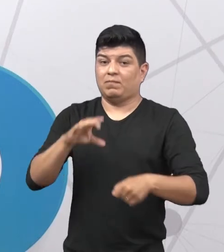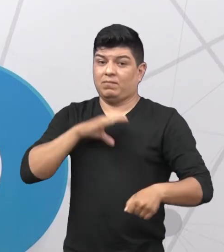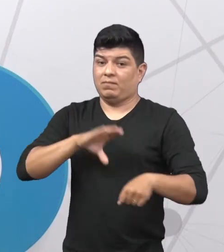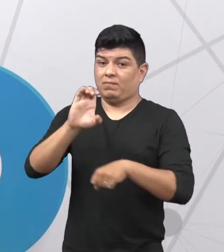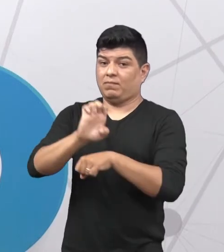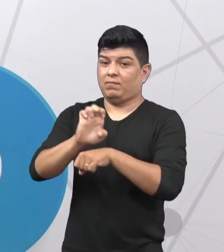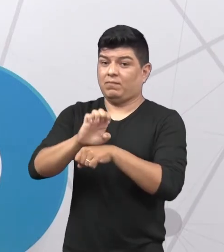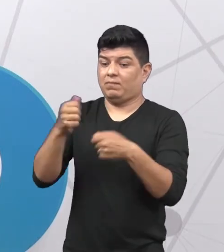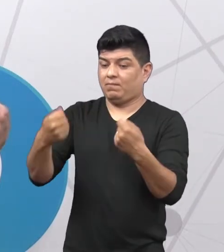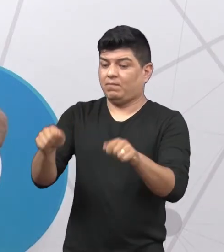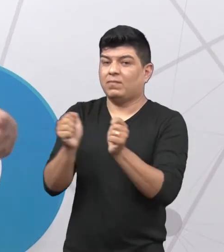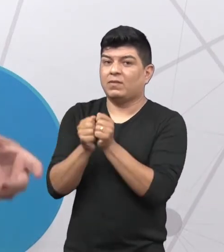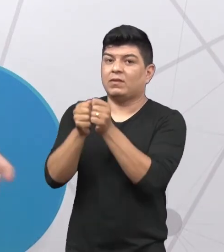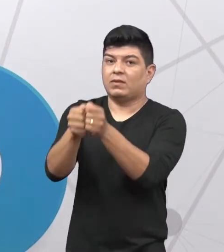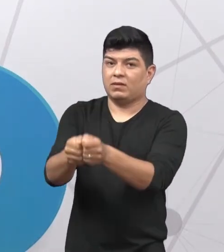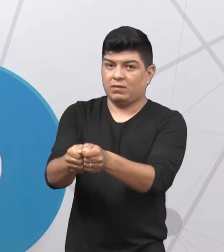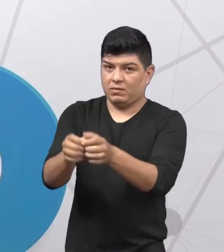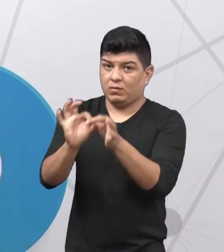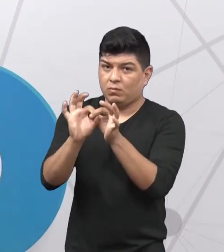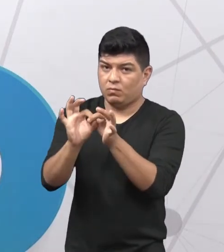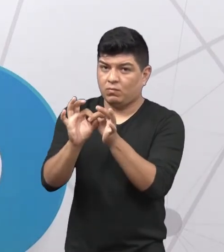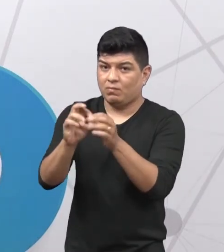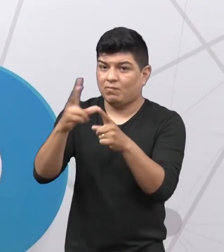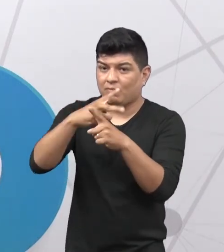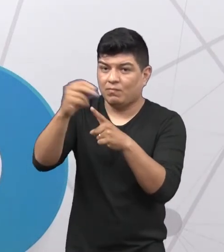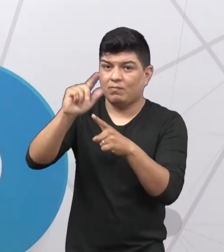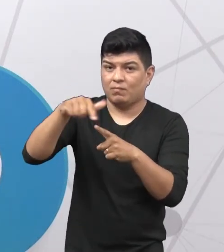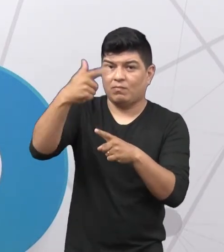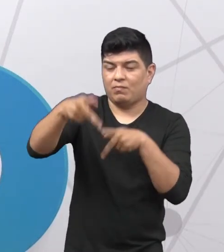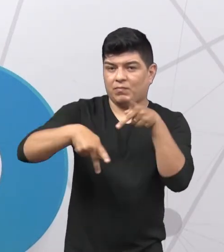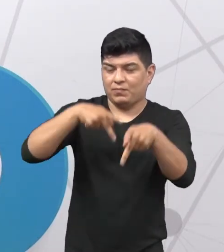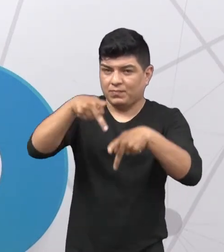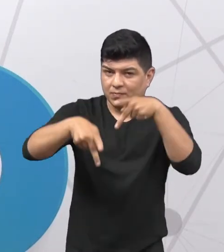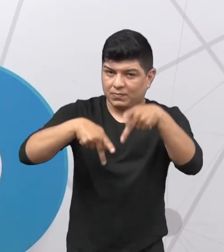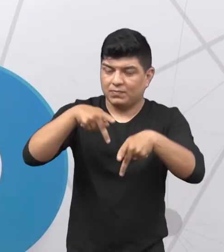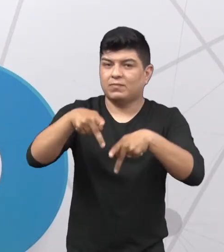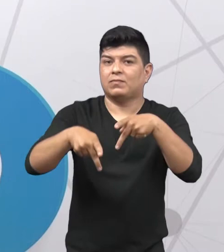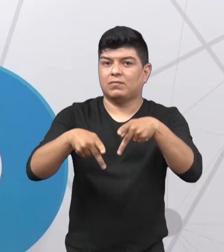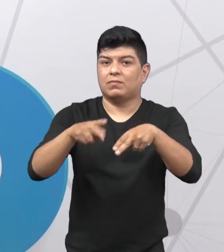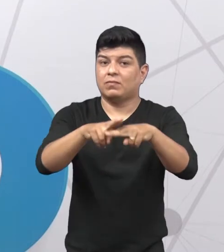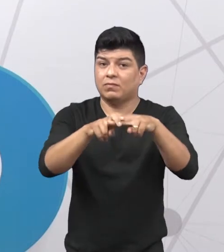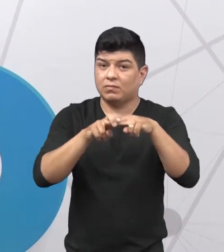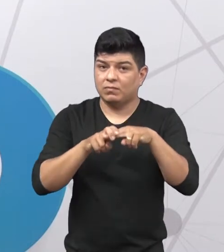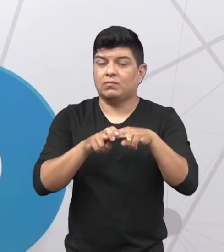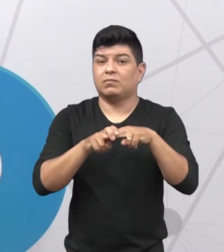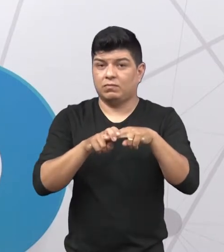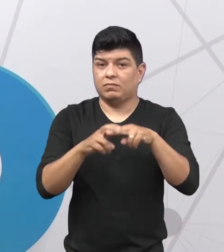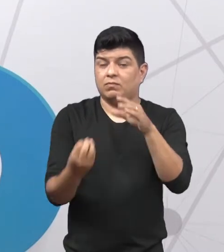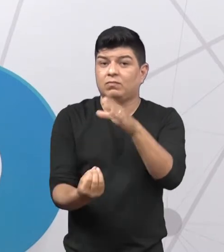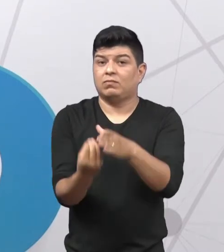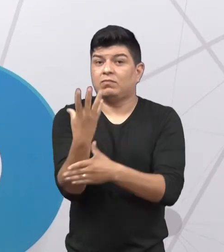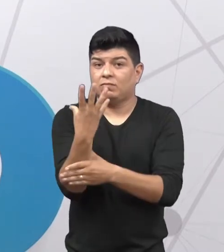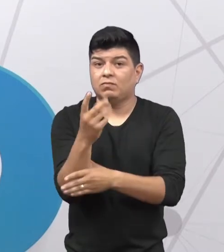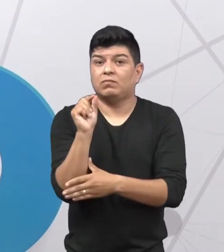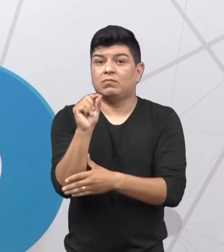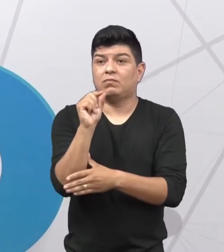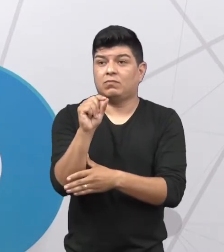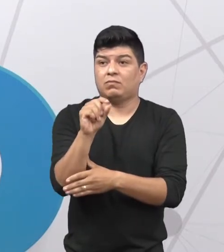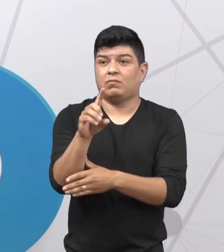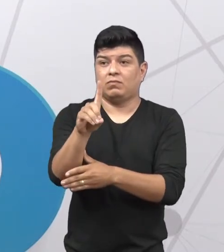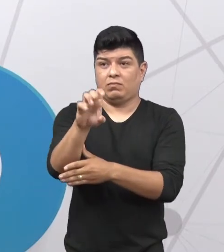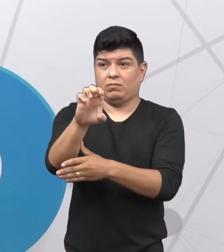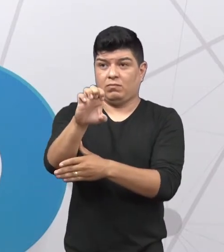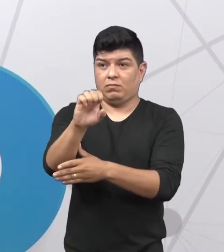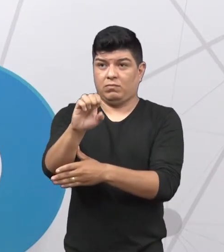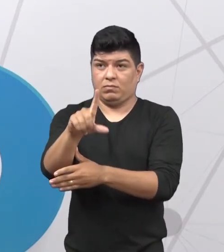tiveram que se unir para poder vencer o outro povo, né? Para isso surgiu aí a Liga de Delos,